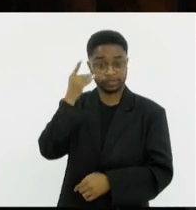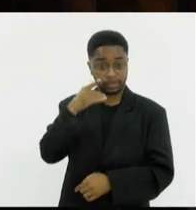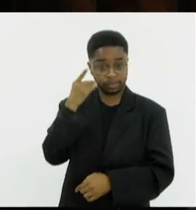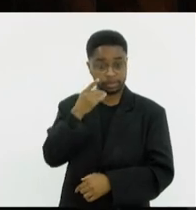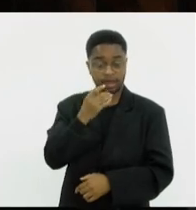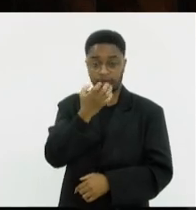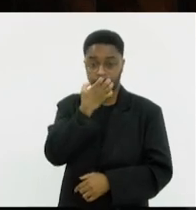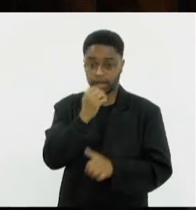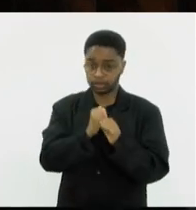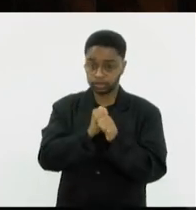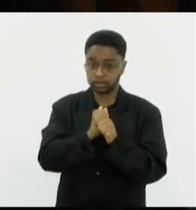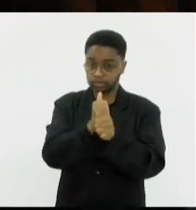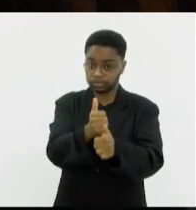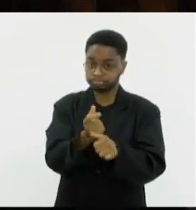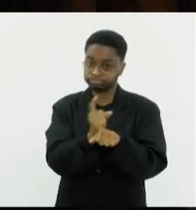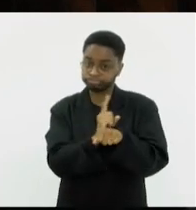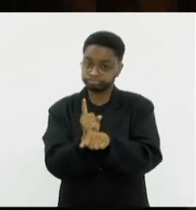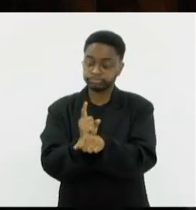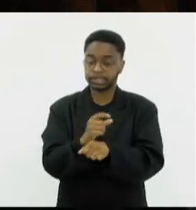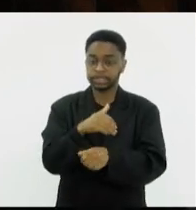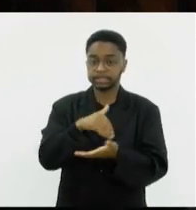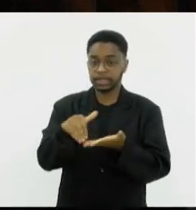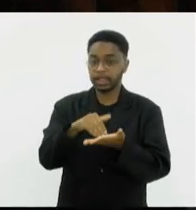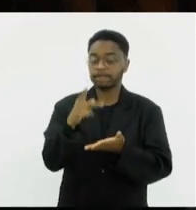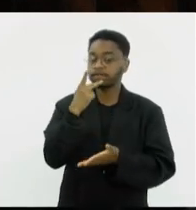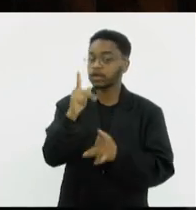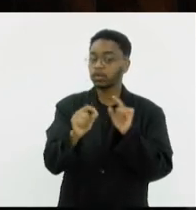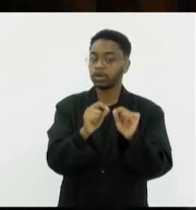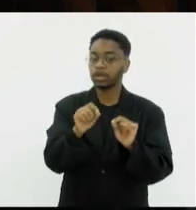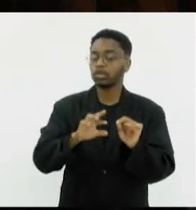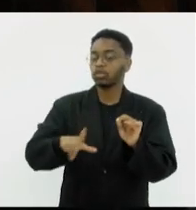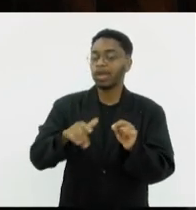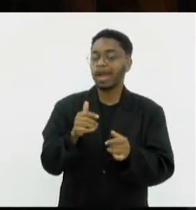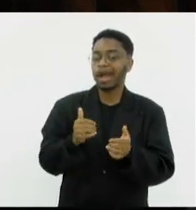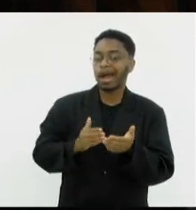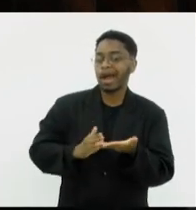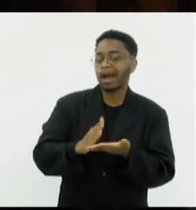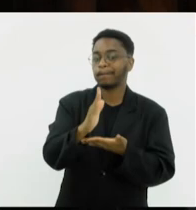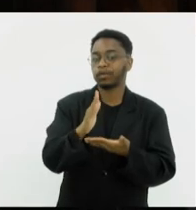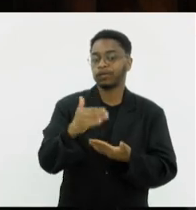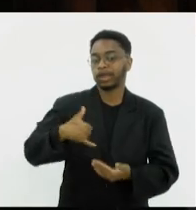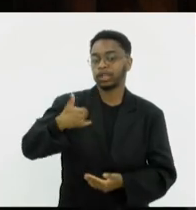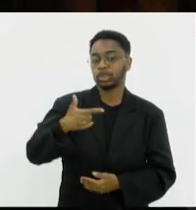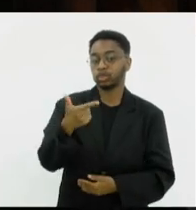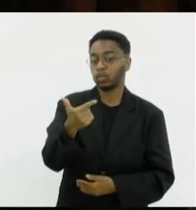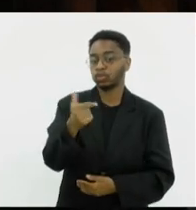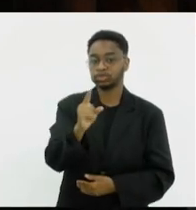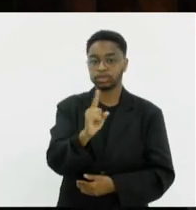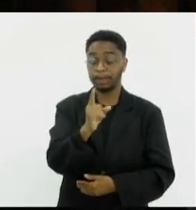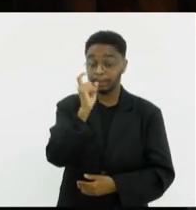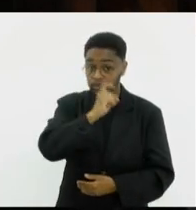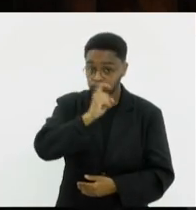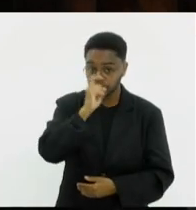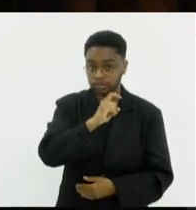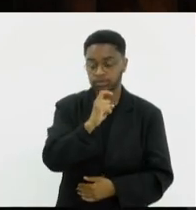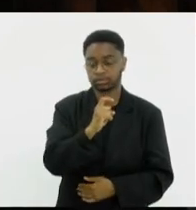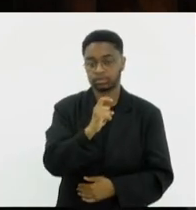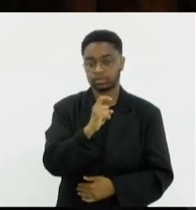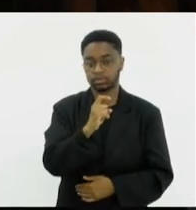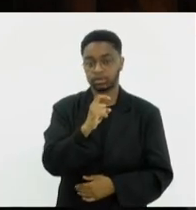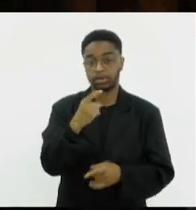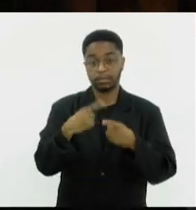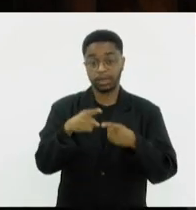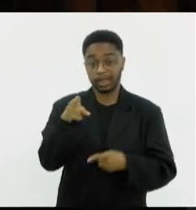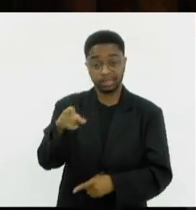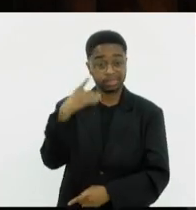cachorrinho da secretária e mentiroso fala, não foi aprovado para quem tem mais de 12 anos. Isso é mentira. O deputado